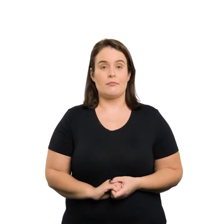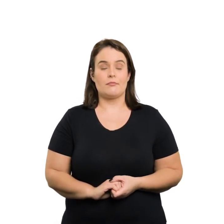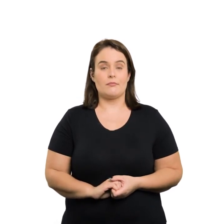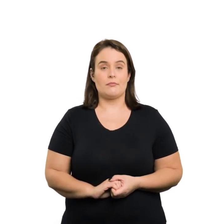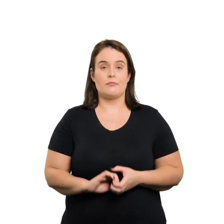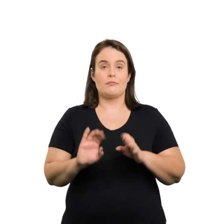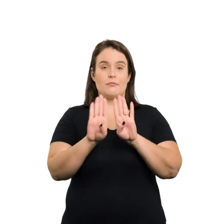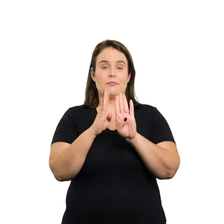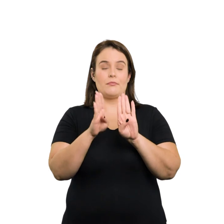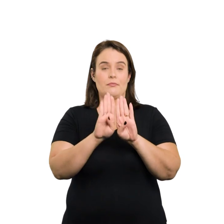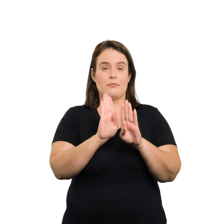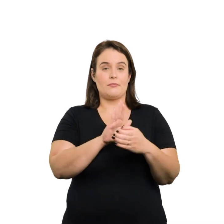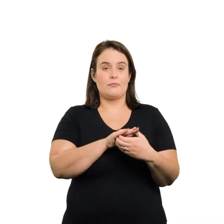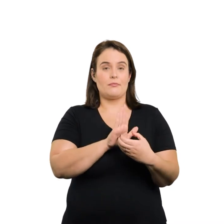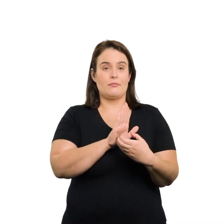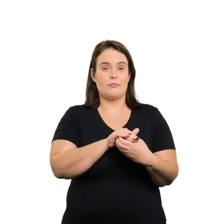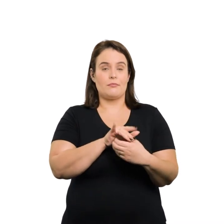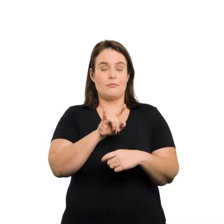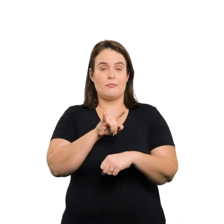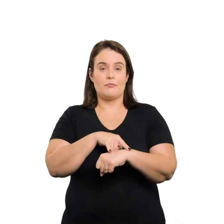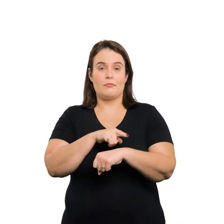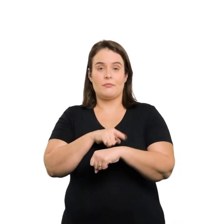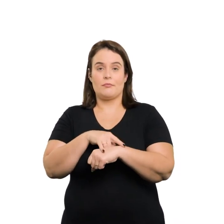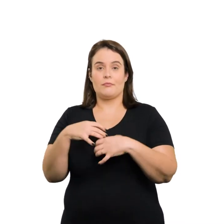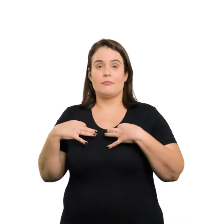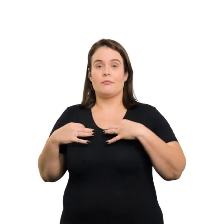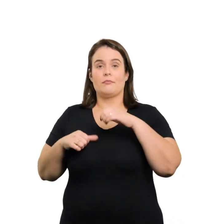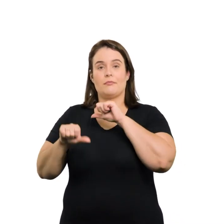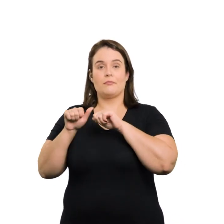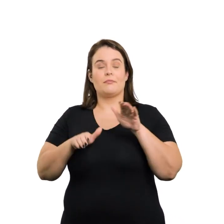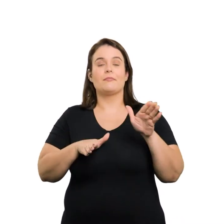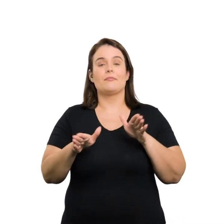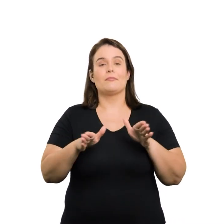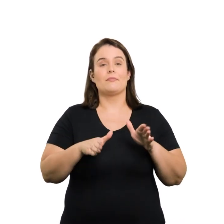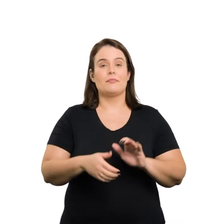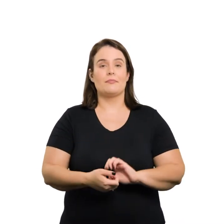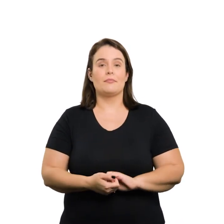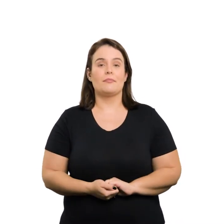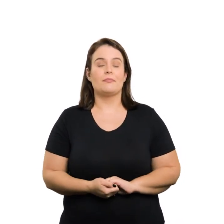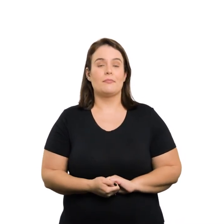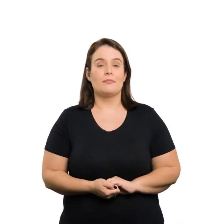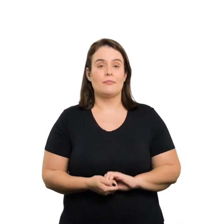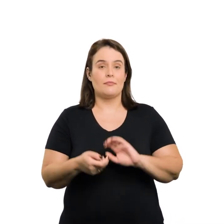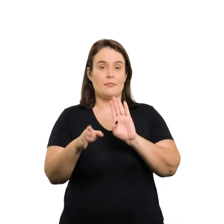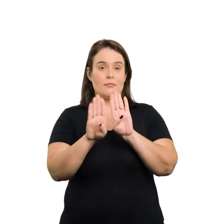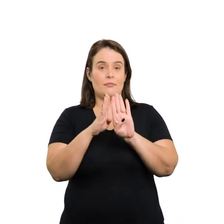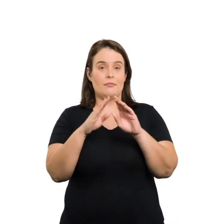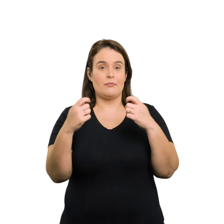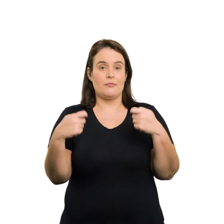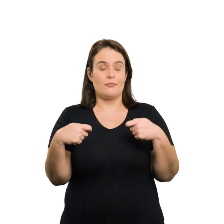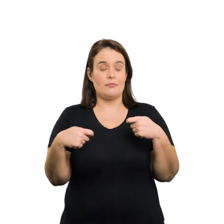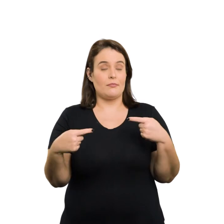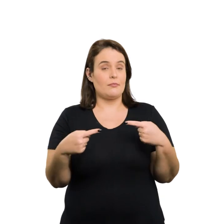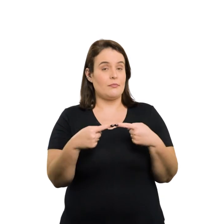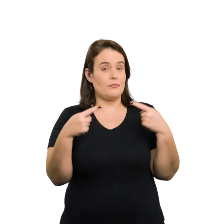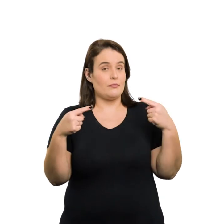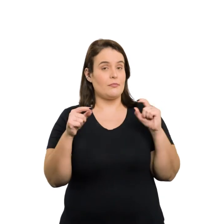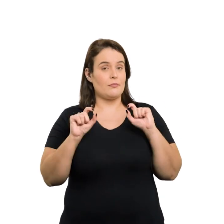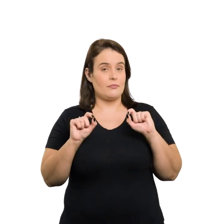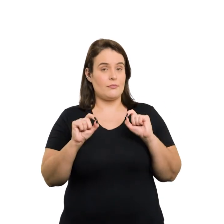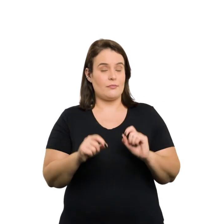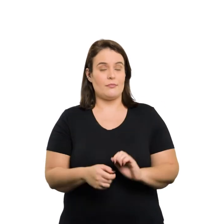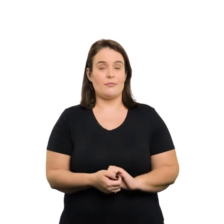Portas em sanitários, banheiros e vestiários acessíveis. As portas devem atender aos